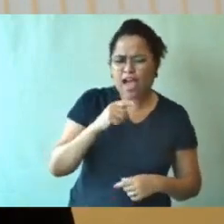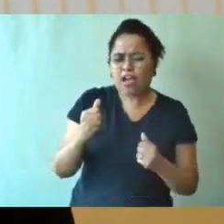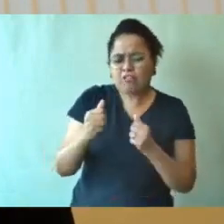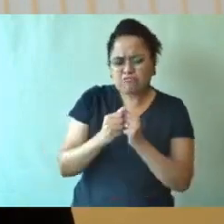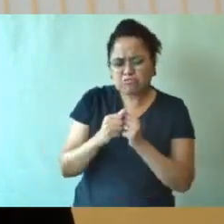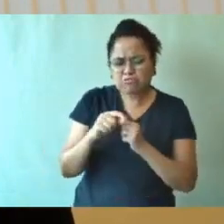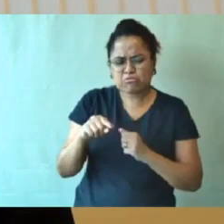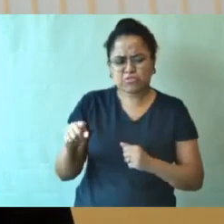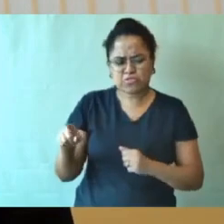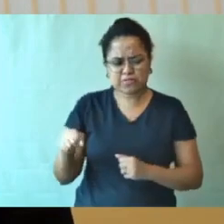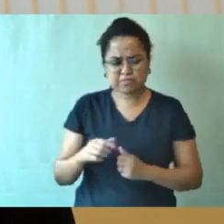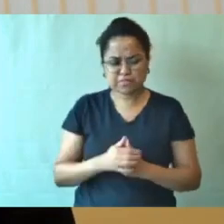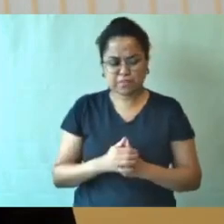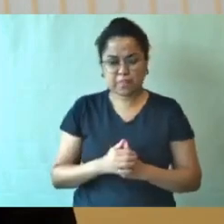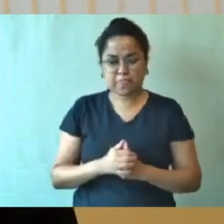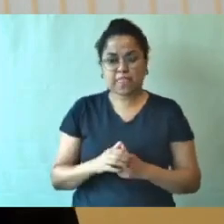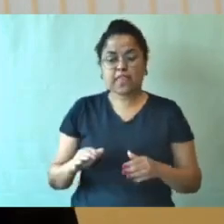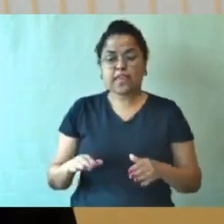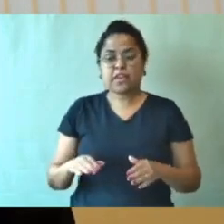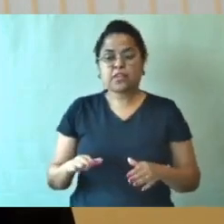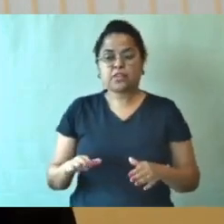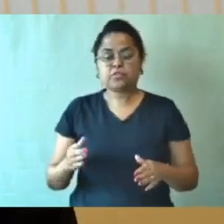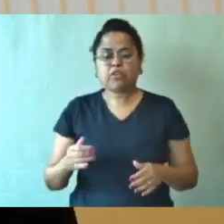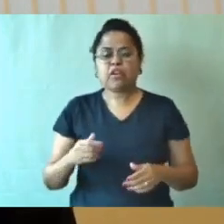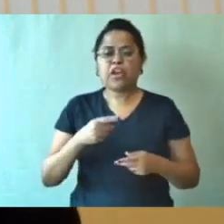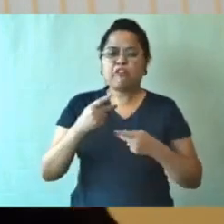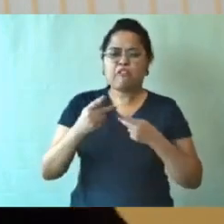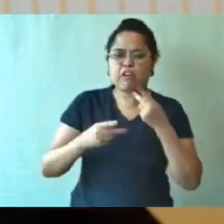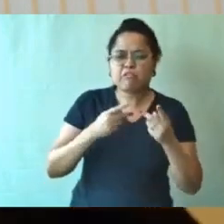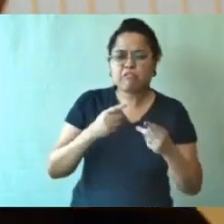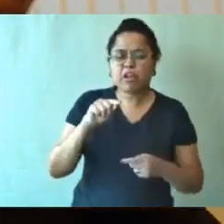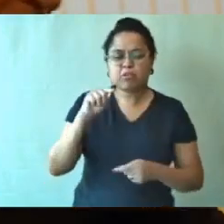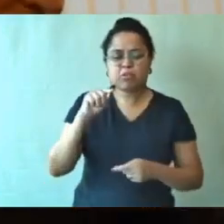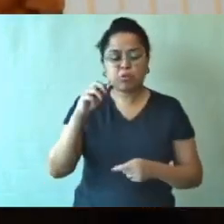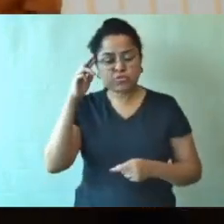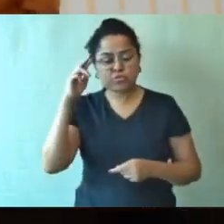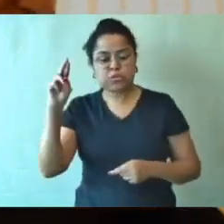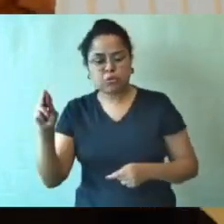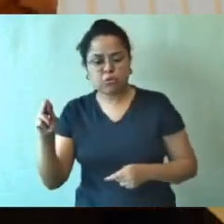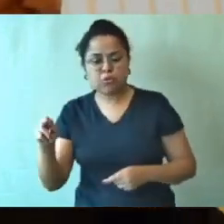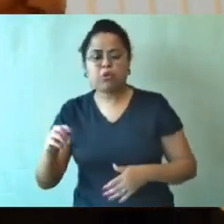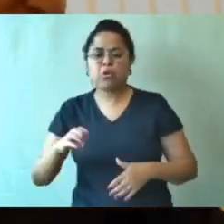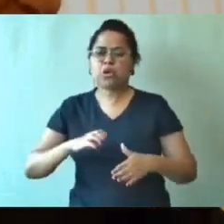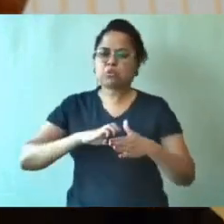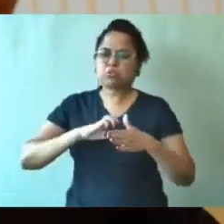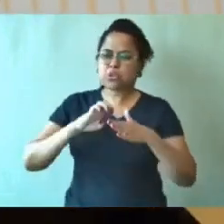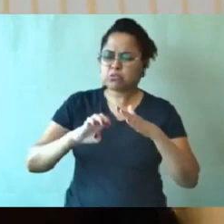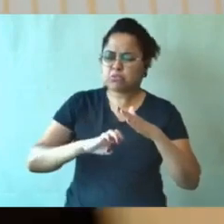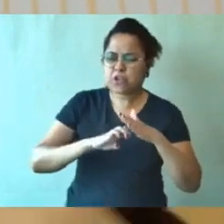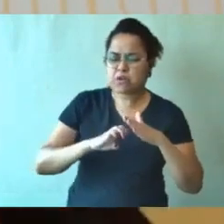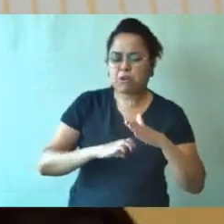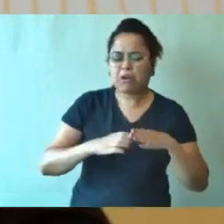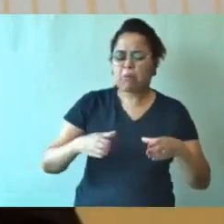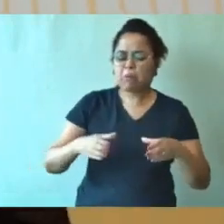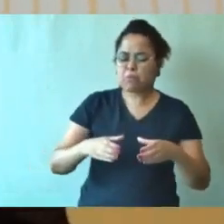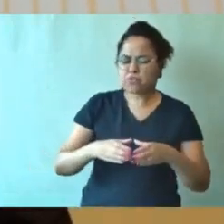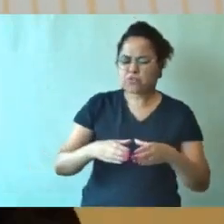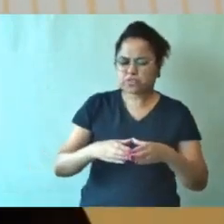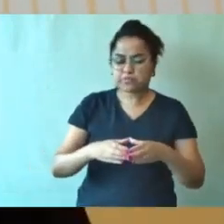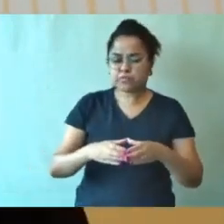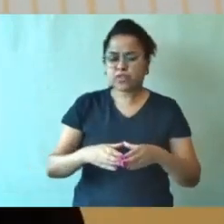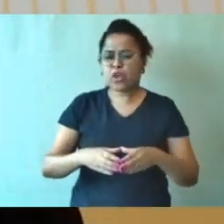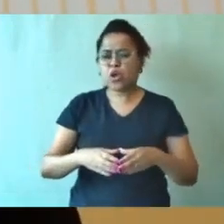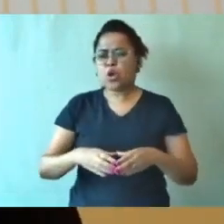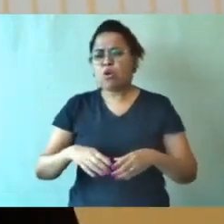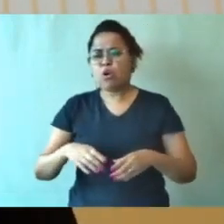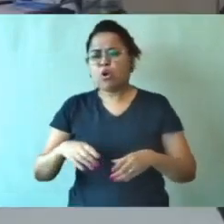senhor, até por ser uma pessoa também que vem do campo empresarial, eu acho que toda empresa que faz